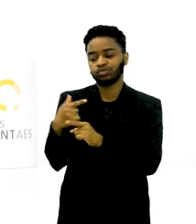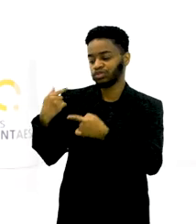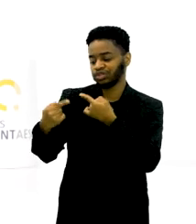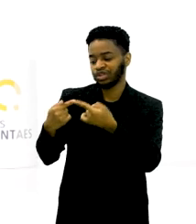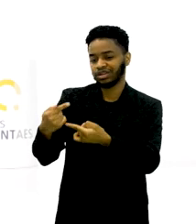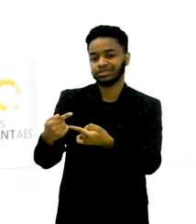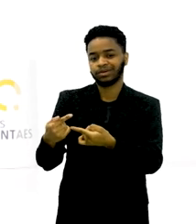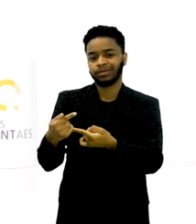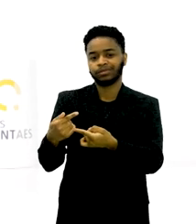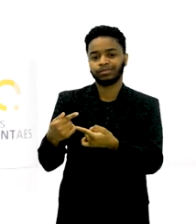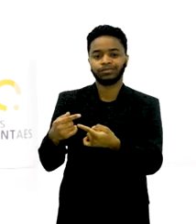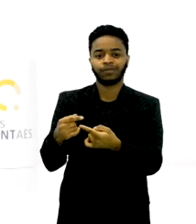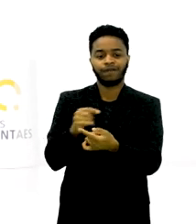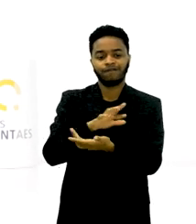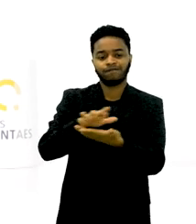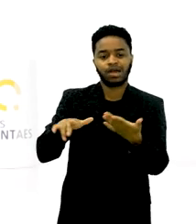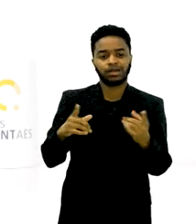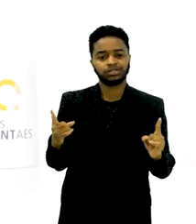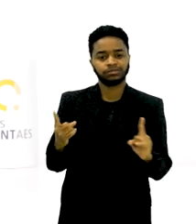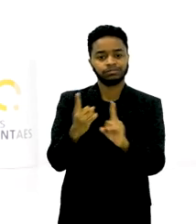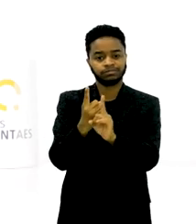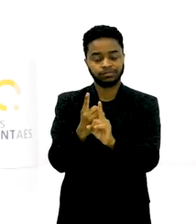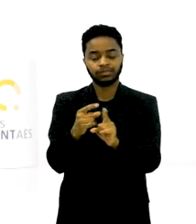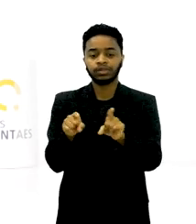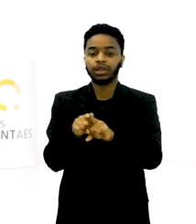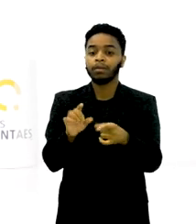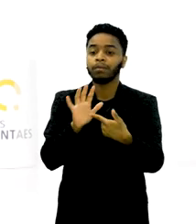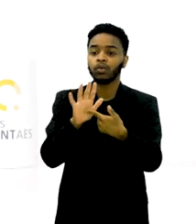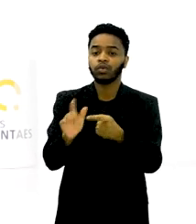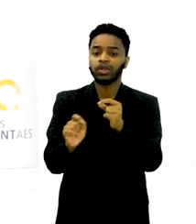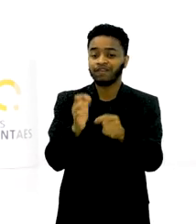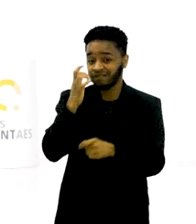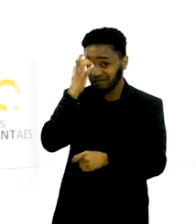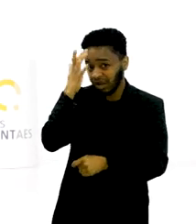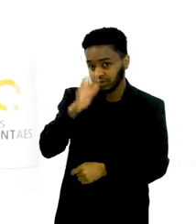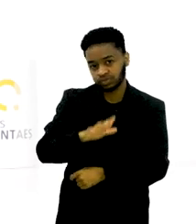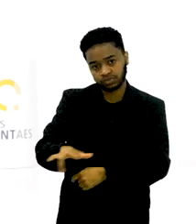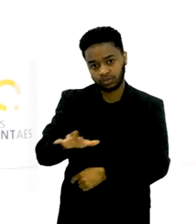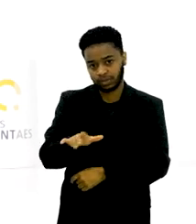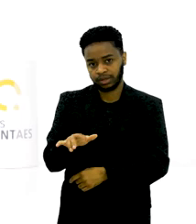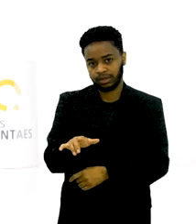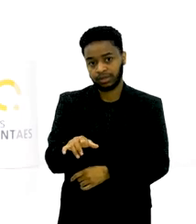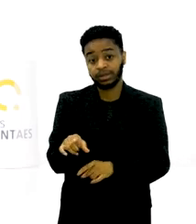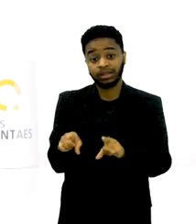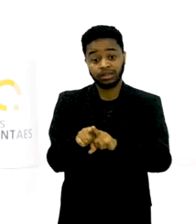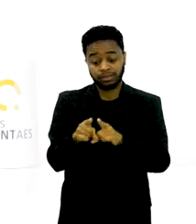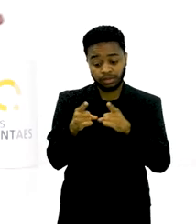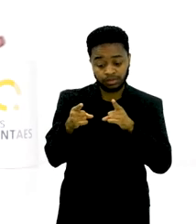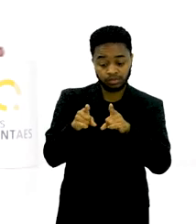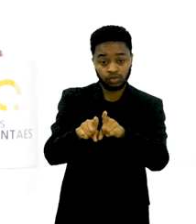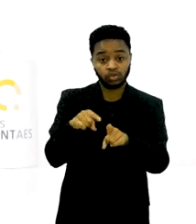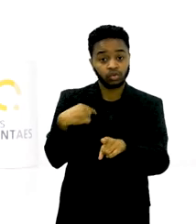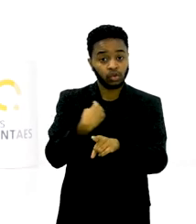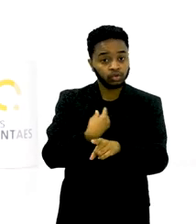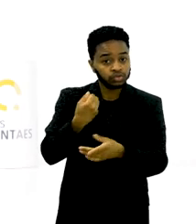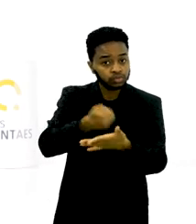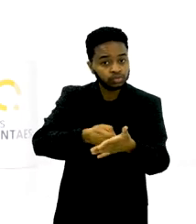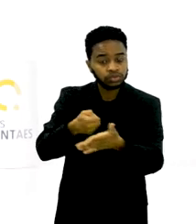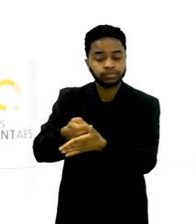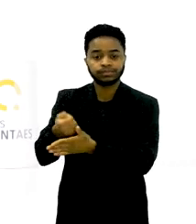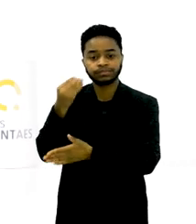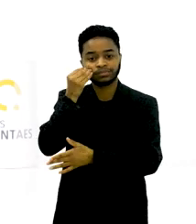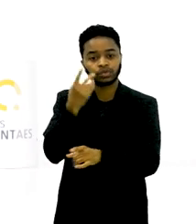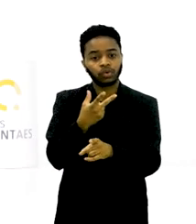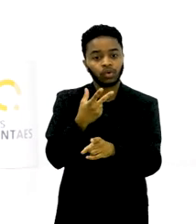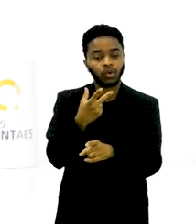gerações né e e mostrando que também nada vai ser fácil ao mesmo tempo a gente vai lutar com as políticas públicas